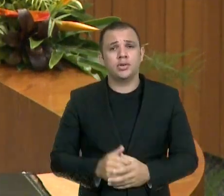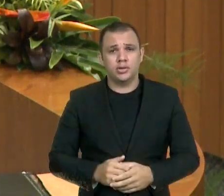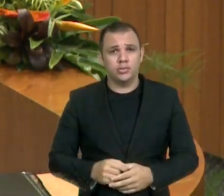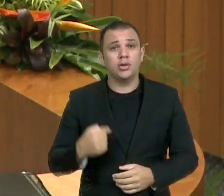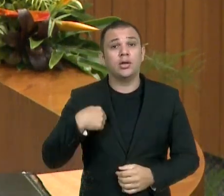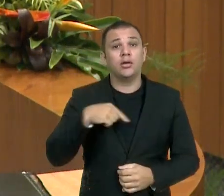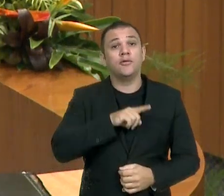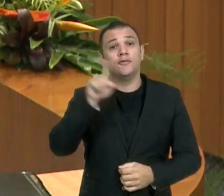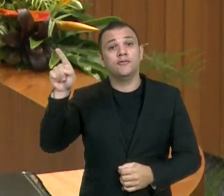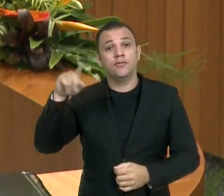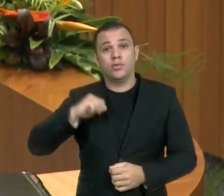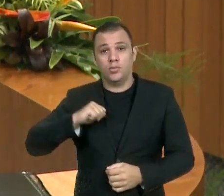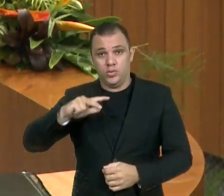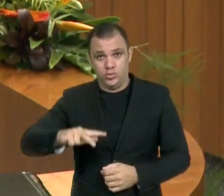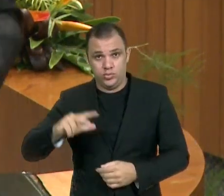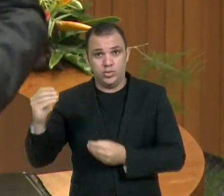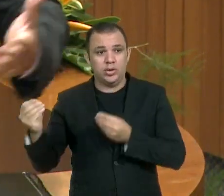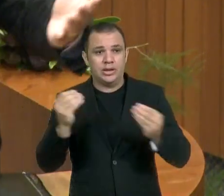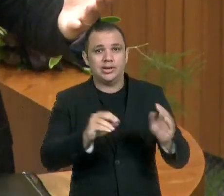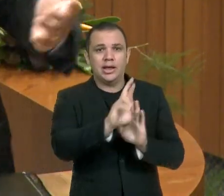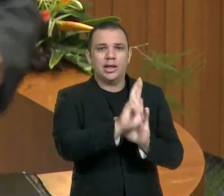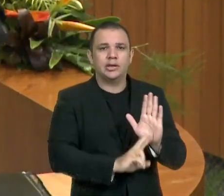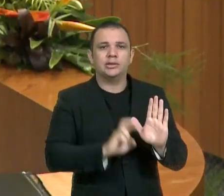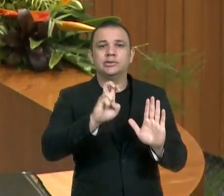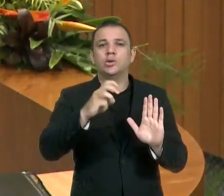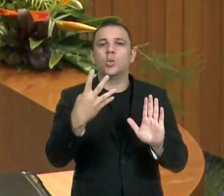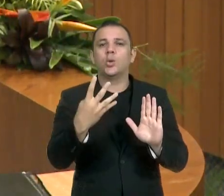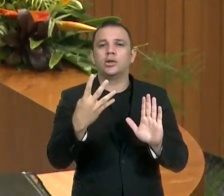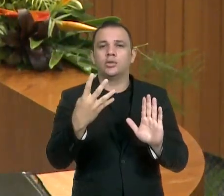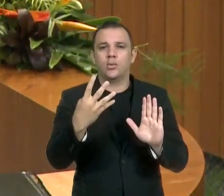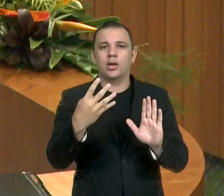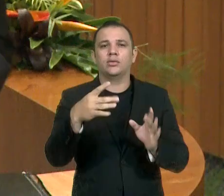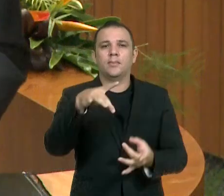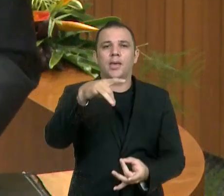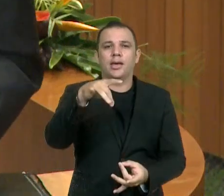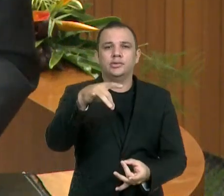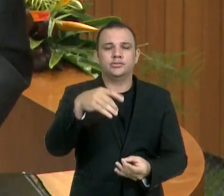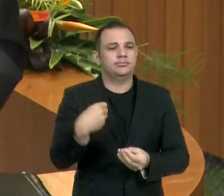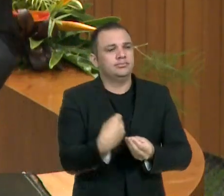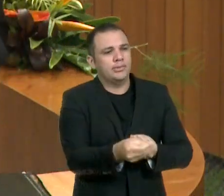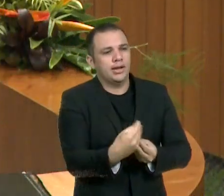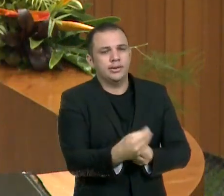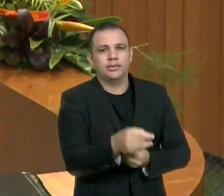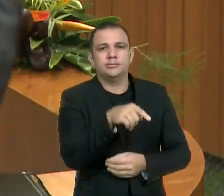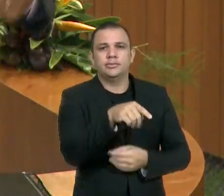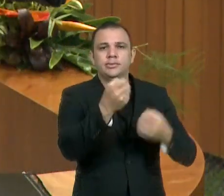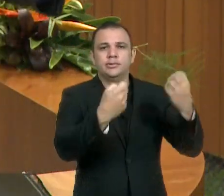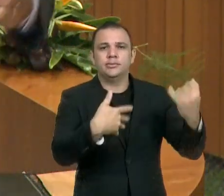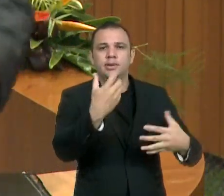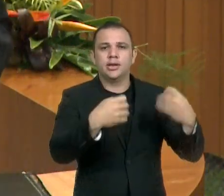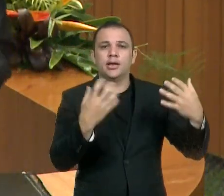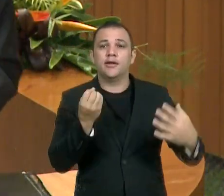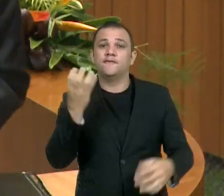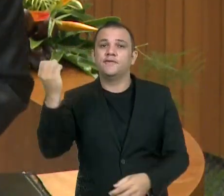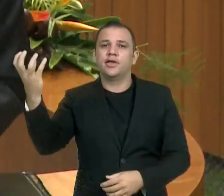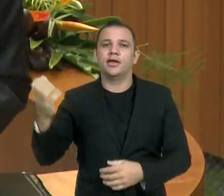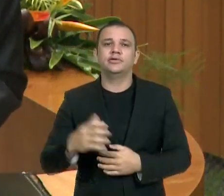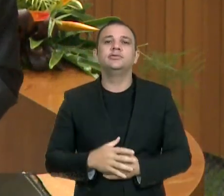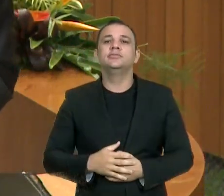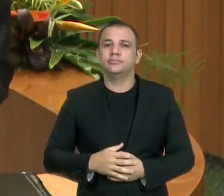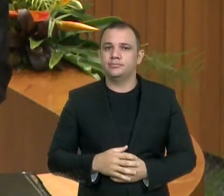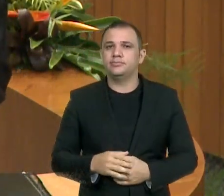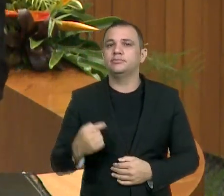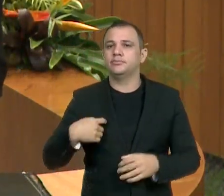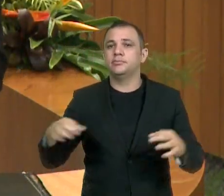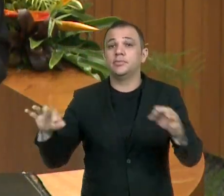viagem. Deputado Arnaldo, o senhor que é presidente, o senhor sabe que isso aí não costuma acontecer nessa Assembleia Legislativa. Voltei da viagem,